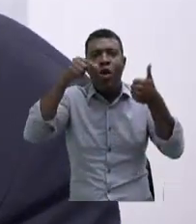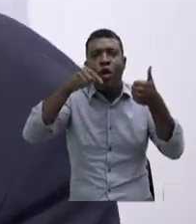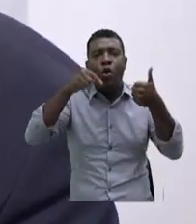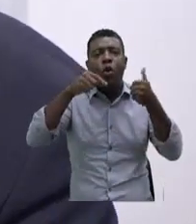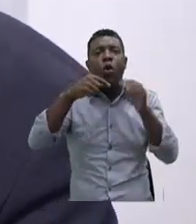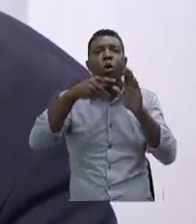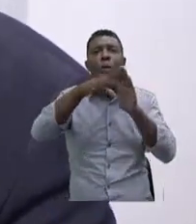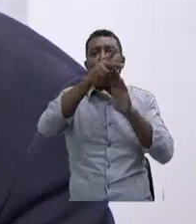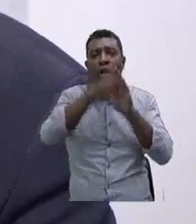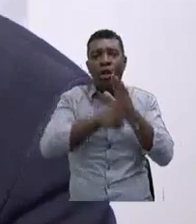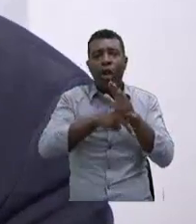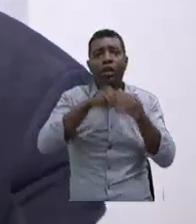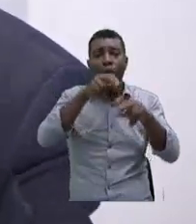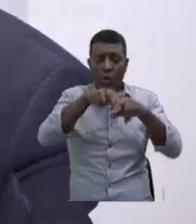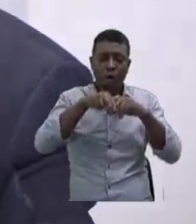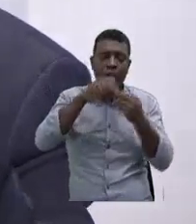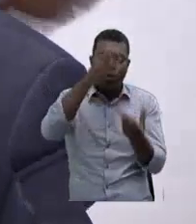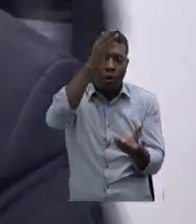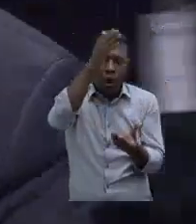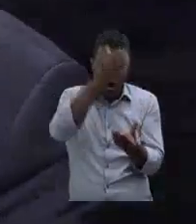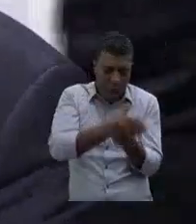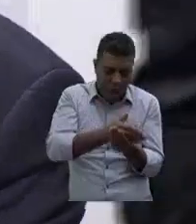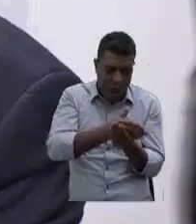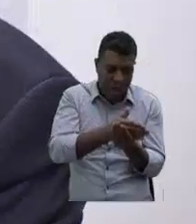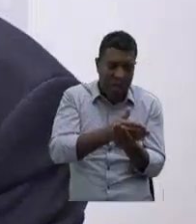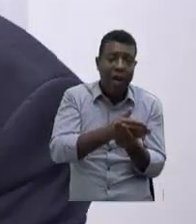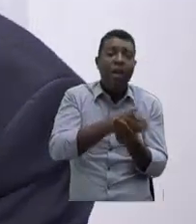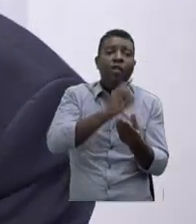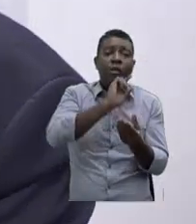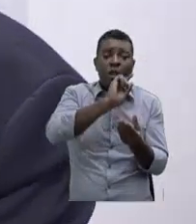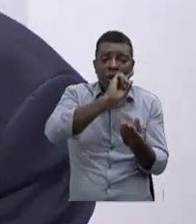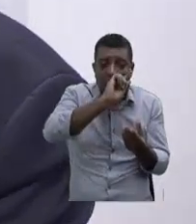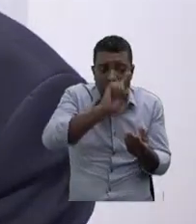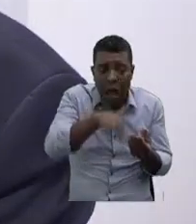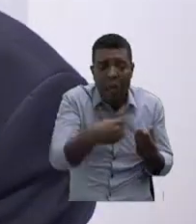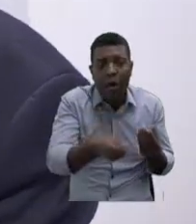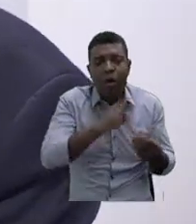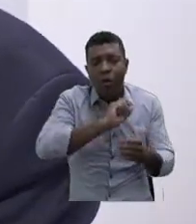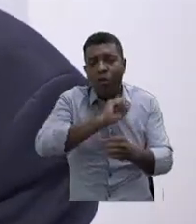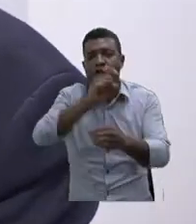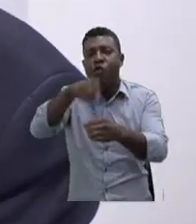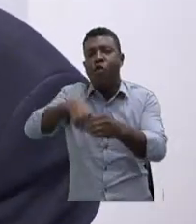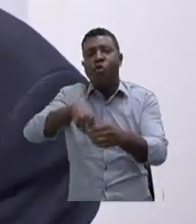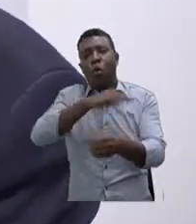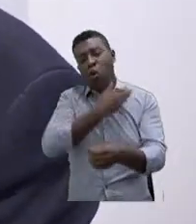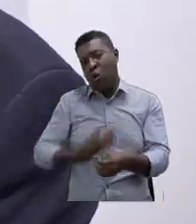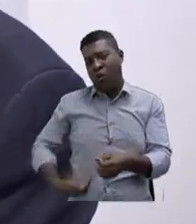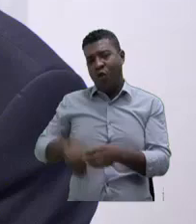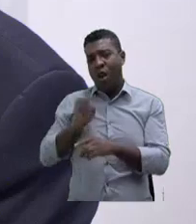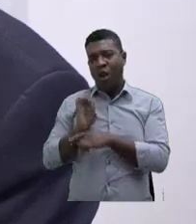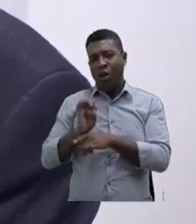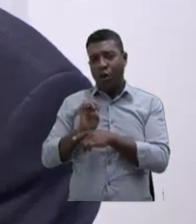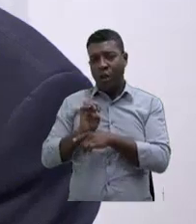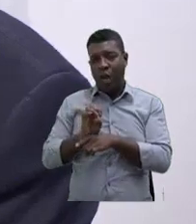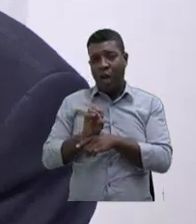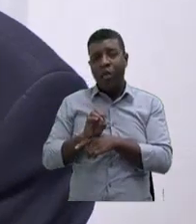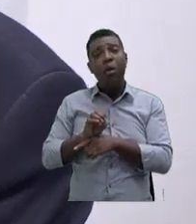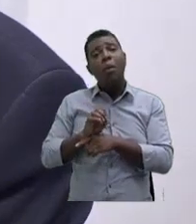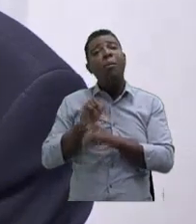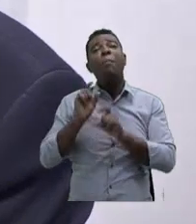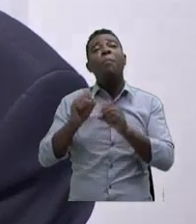ele foi arquivado, ou seja, retornou ao governo do estado para que realmente houvesse esse avanço, e esse avanço está